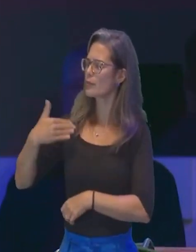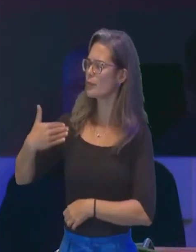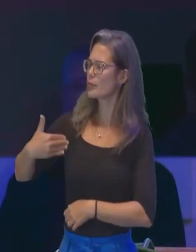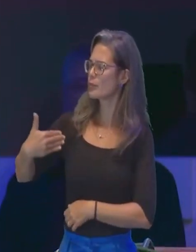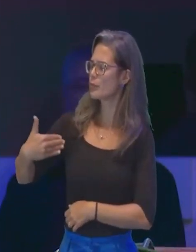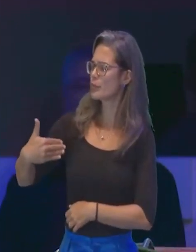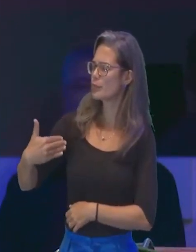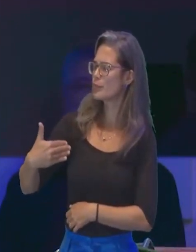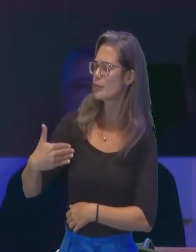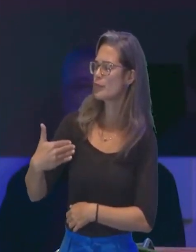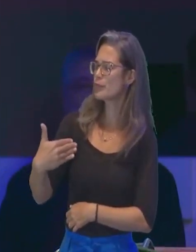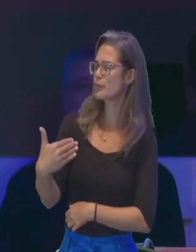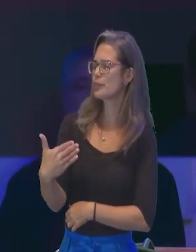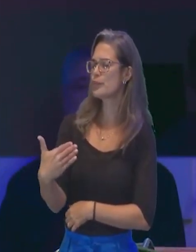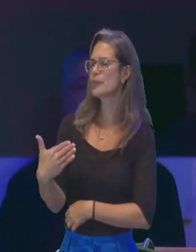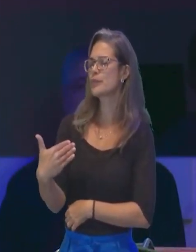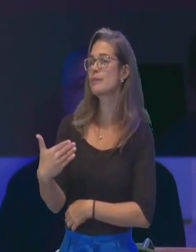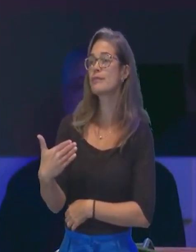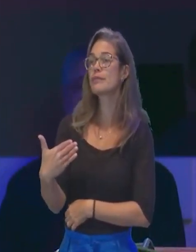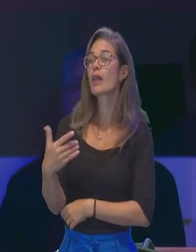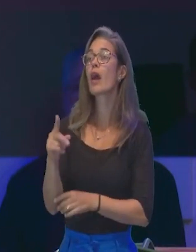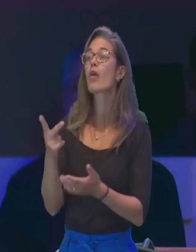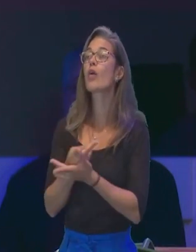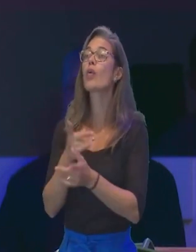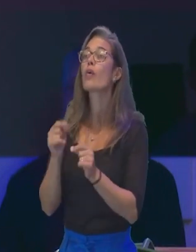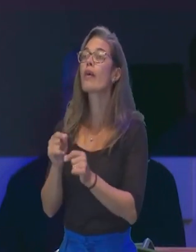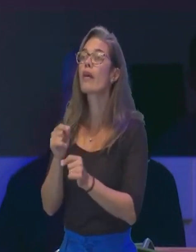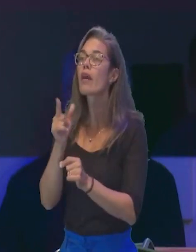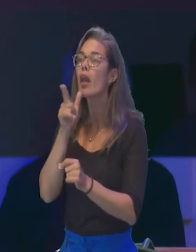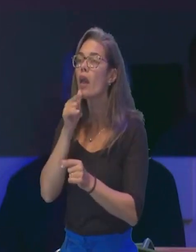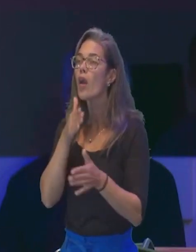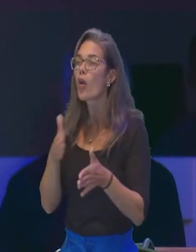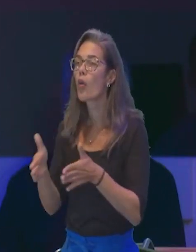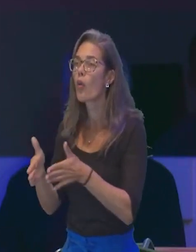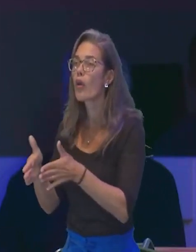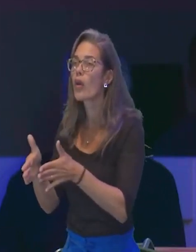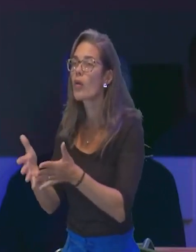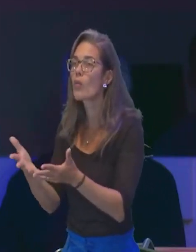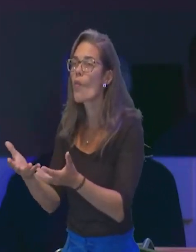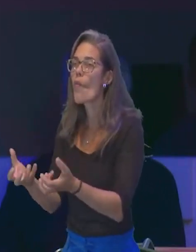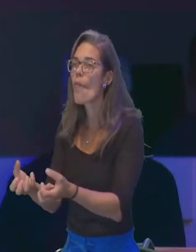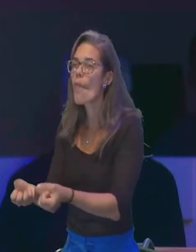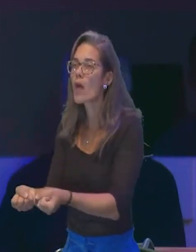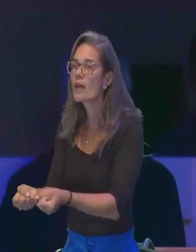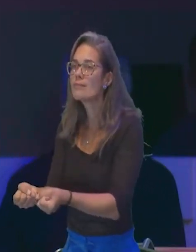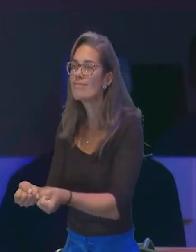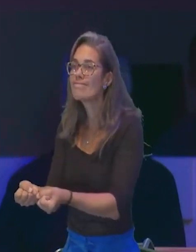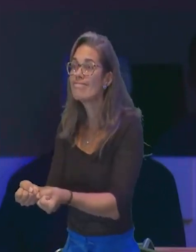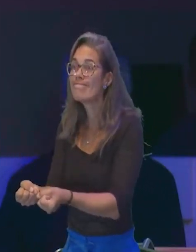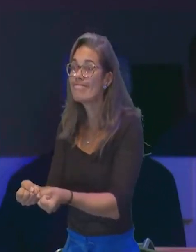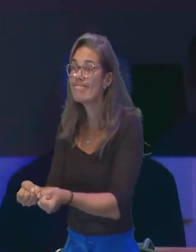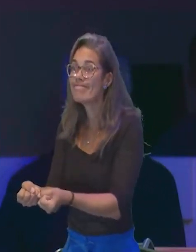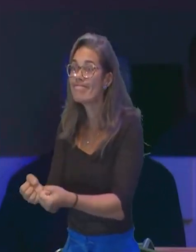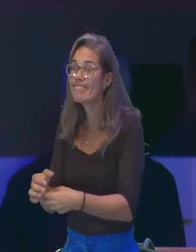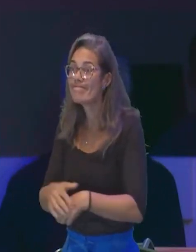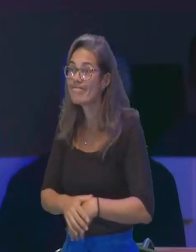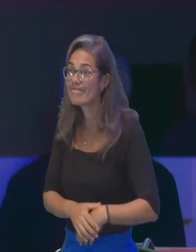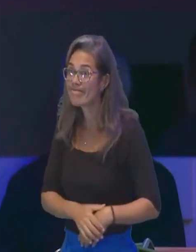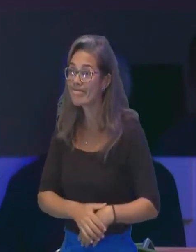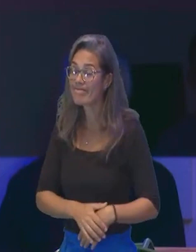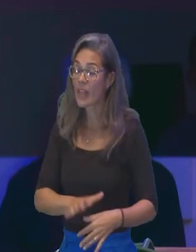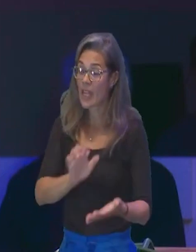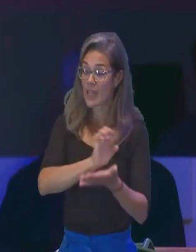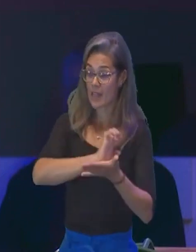a história da palavra de Deus que o ribeiro secou. E orientado por Deus, Elias foi enviado à casa de uma viúva